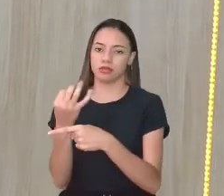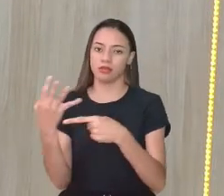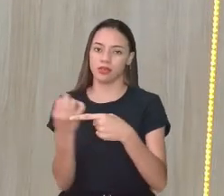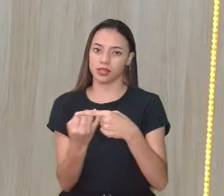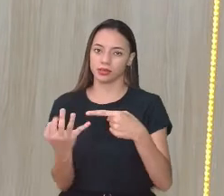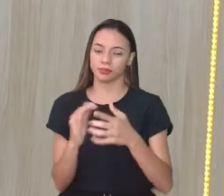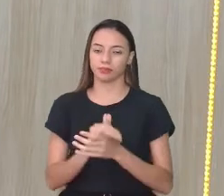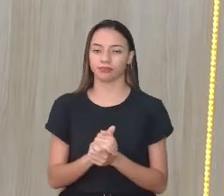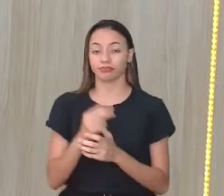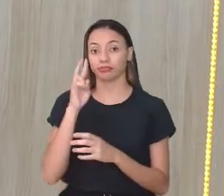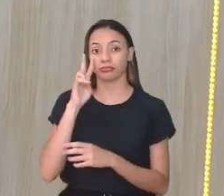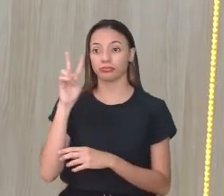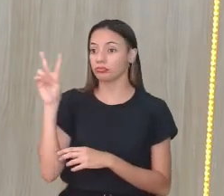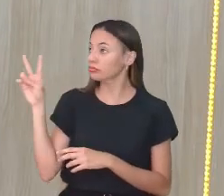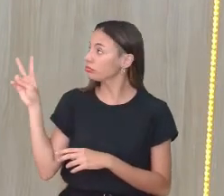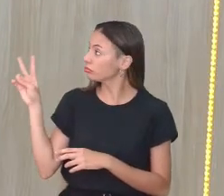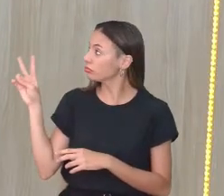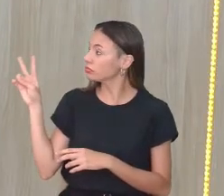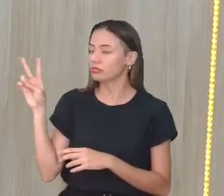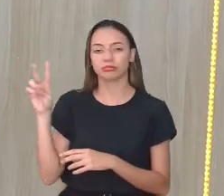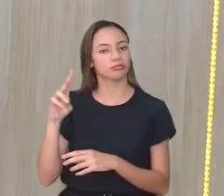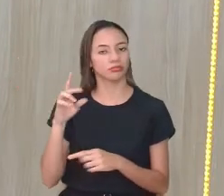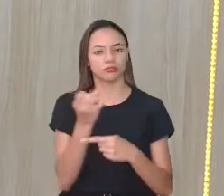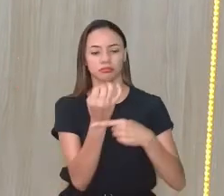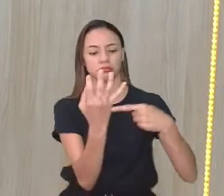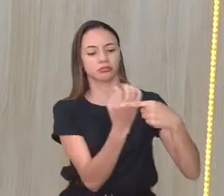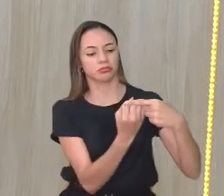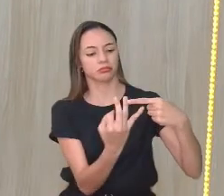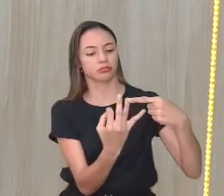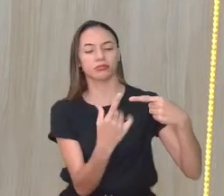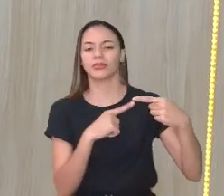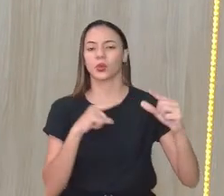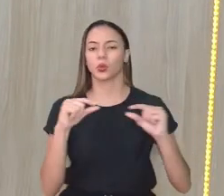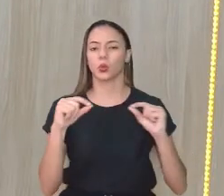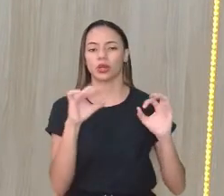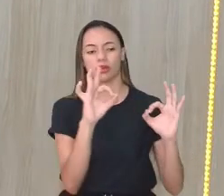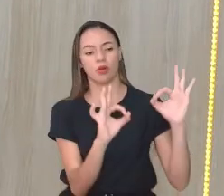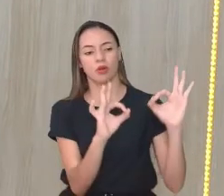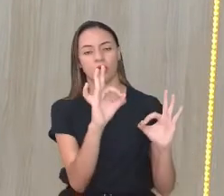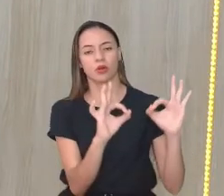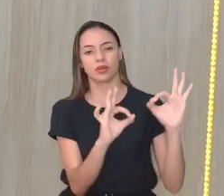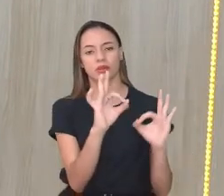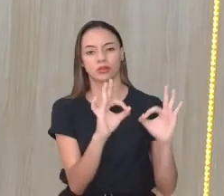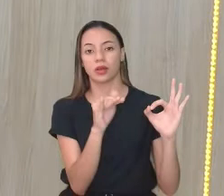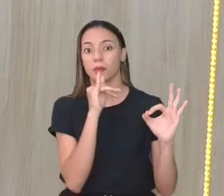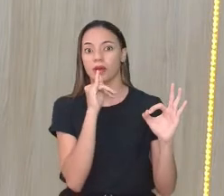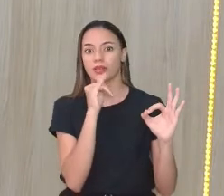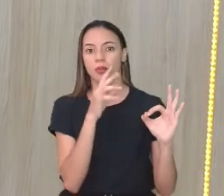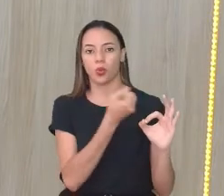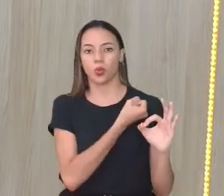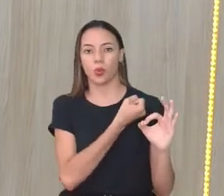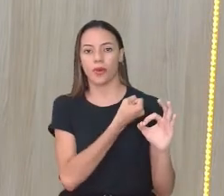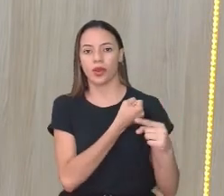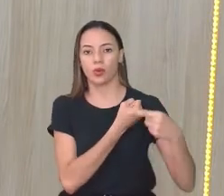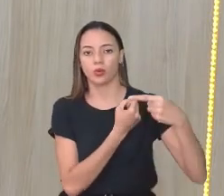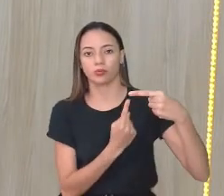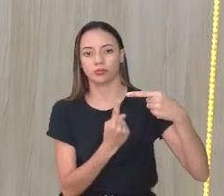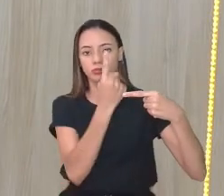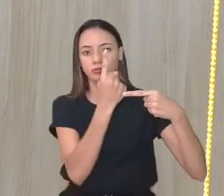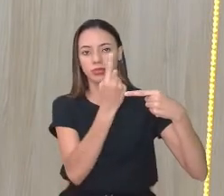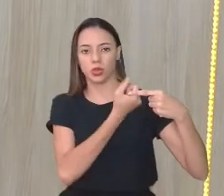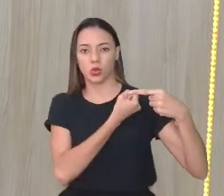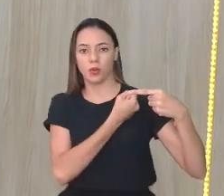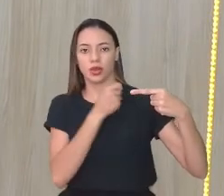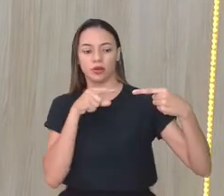fração, a gente percebe uma organização dessa fração no sentido de ter um número em cima, um número embaixo,